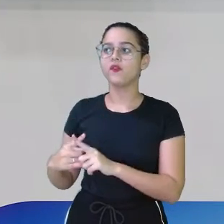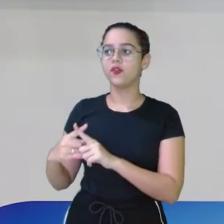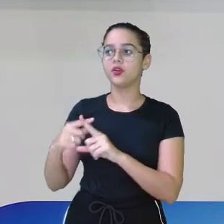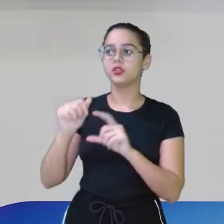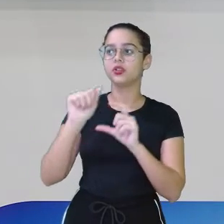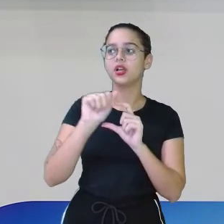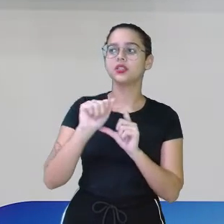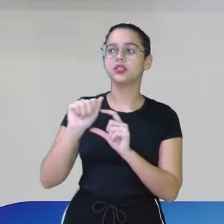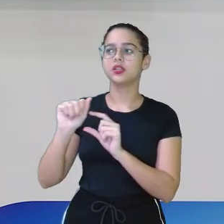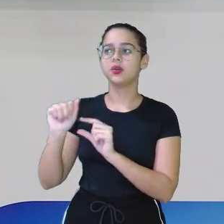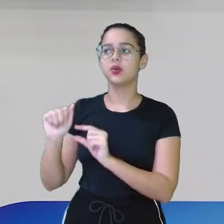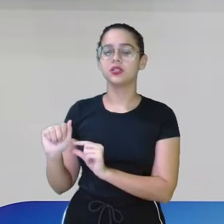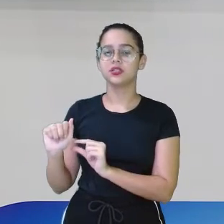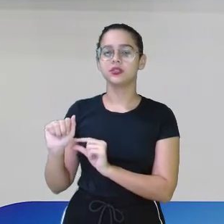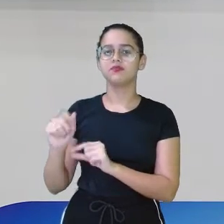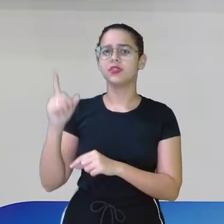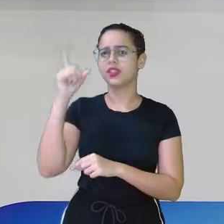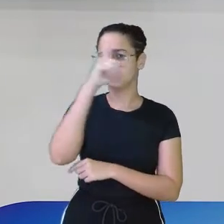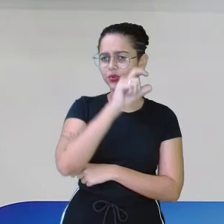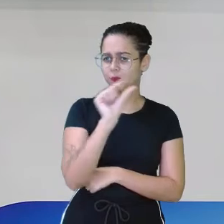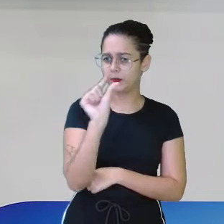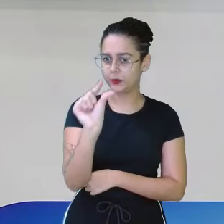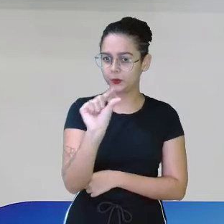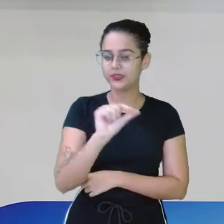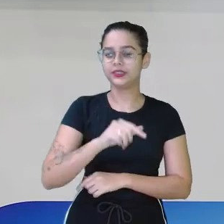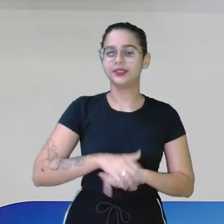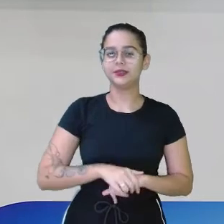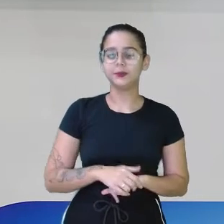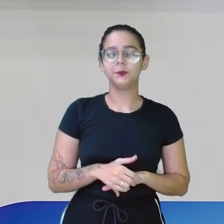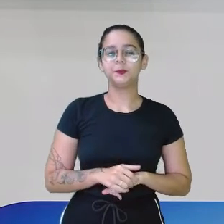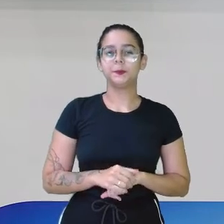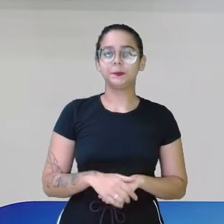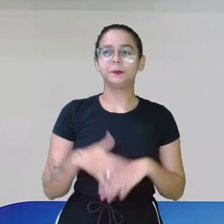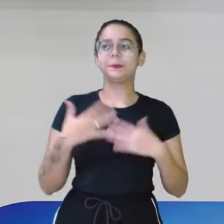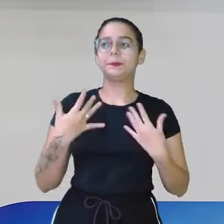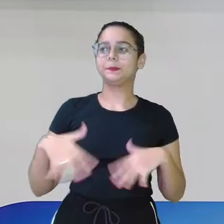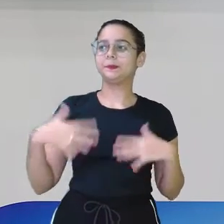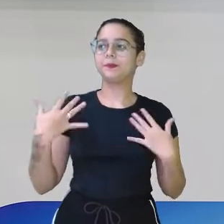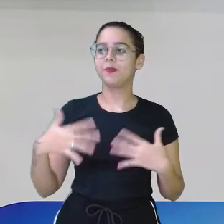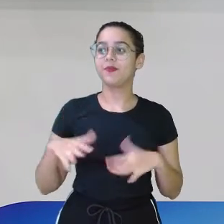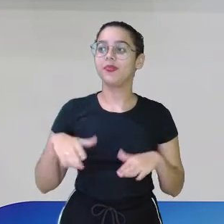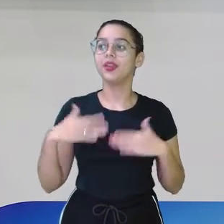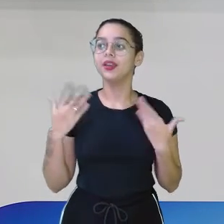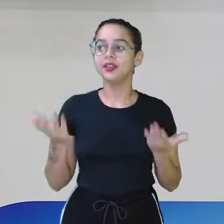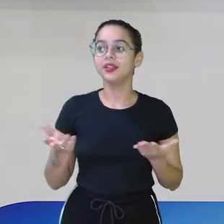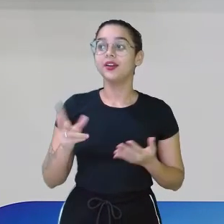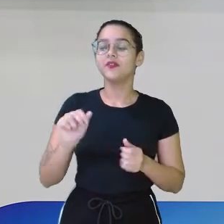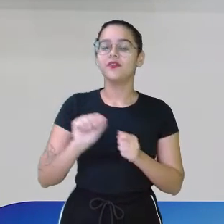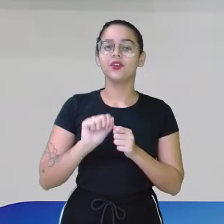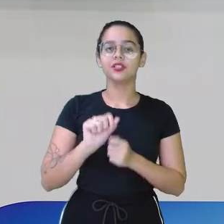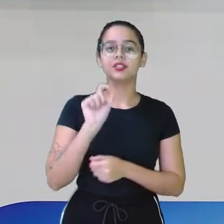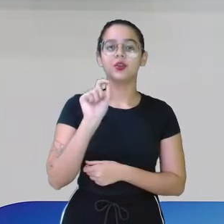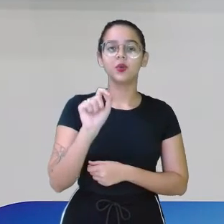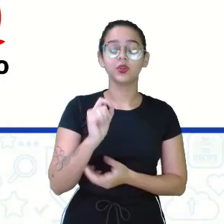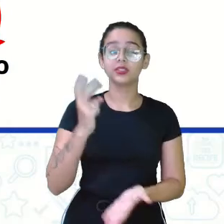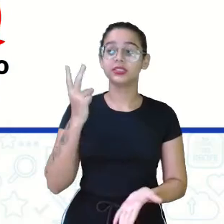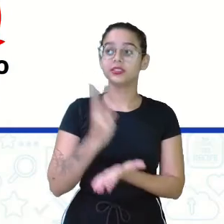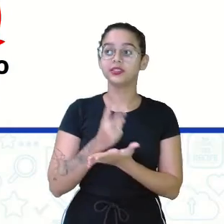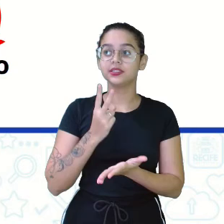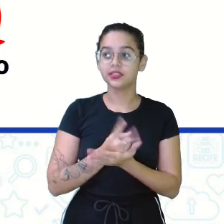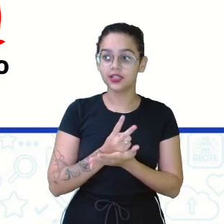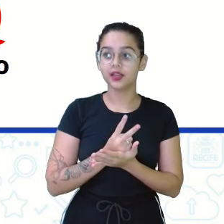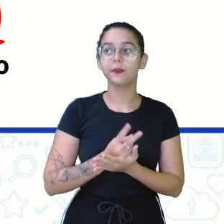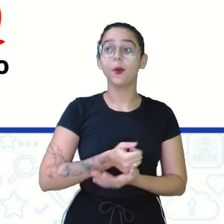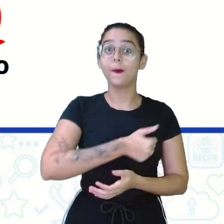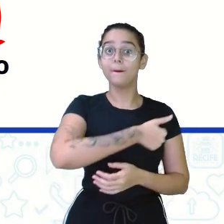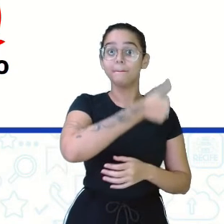azão, azinho. Dificultou um pouquinho. Olha aí, né, professora? Exatamente. Então, a gente vai fazer o quê, gente? Sempre, ó, pega